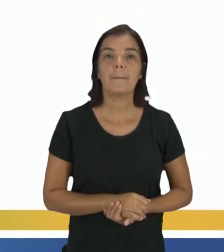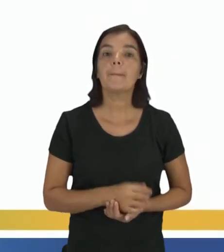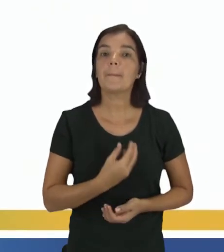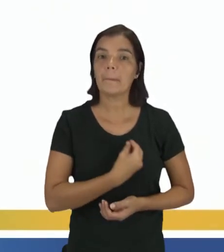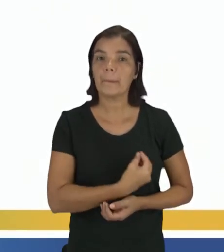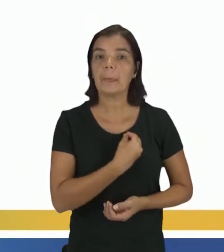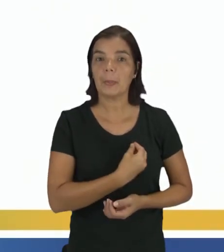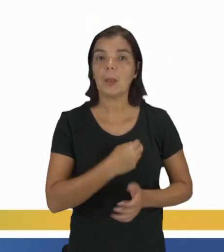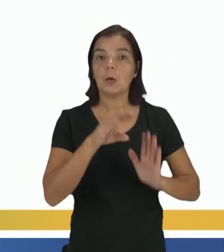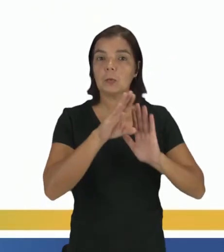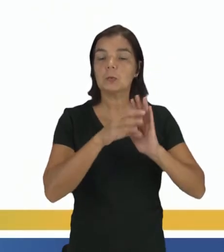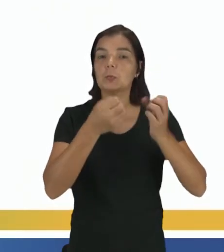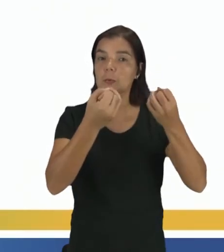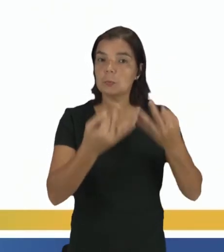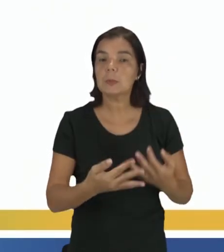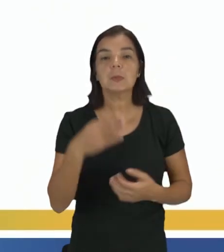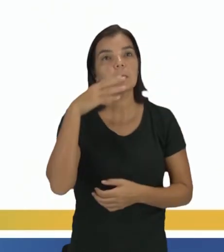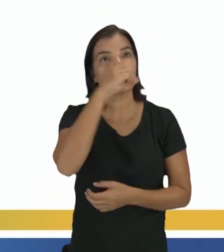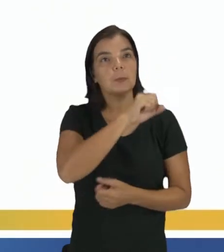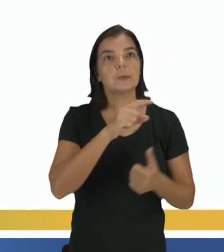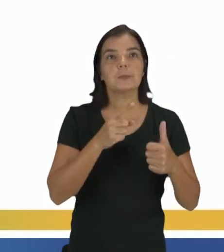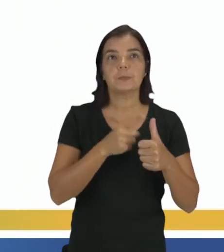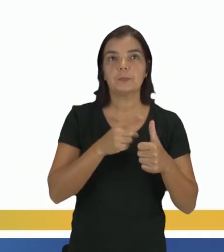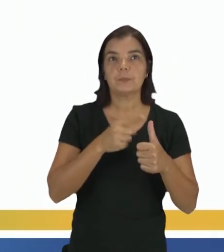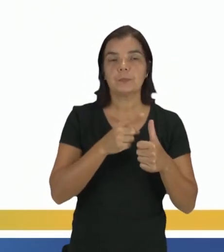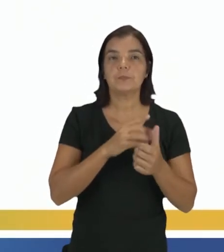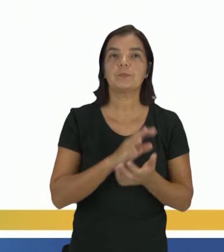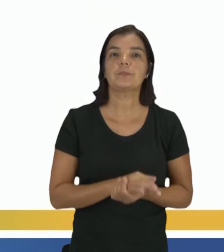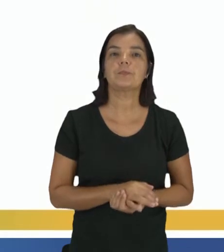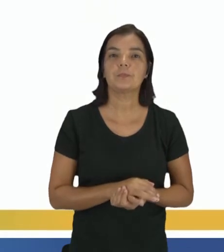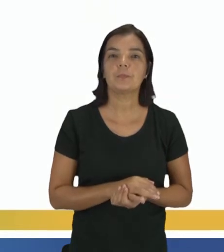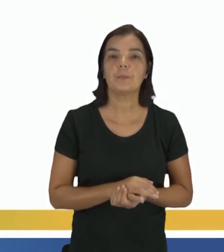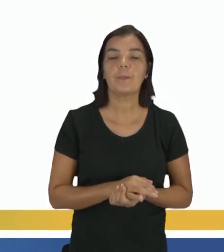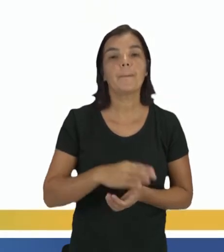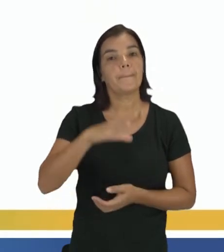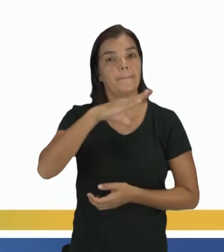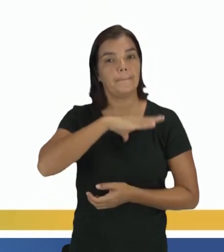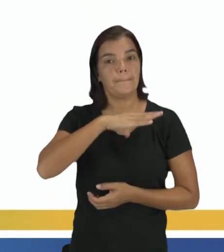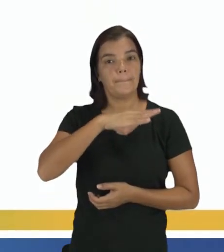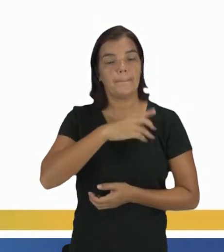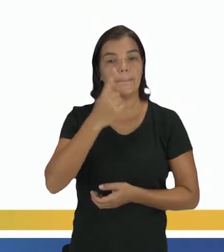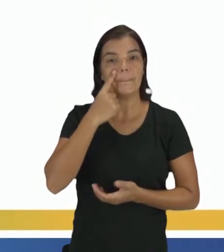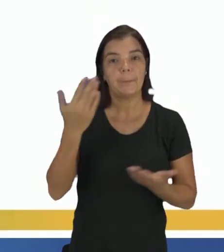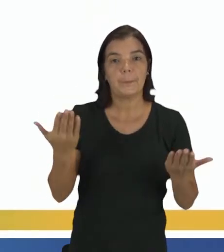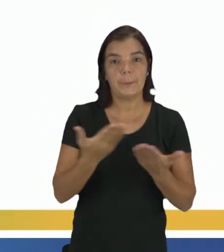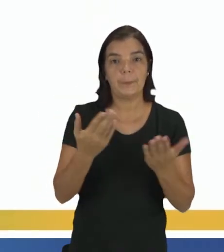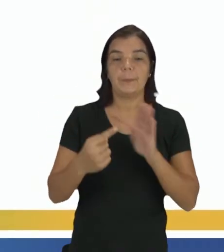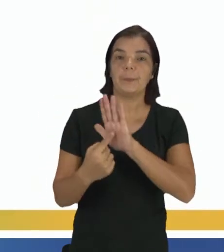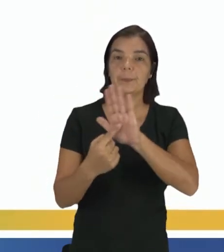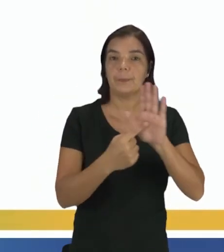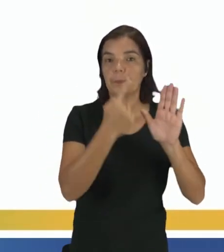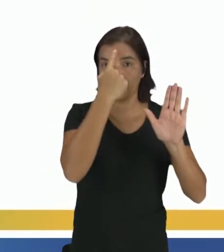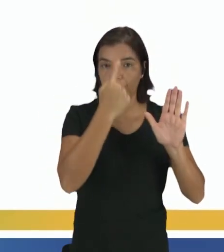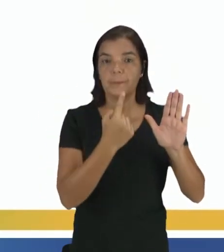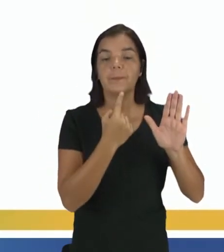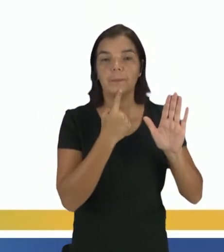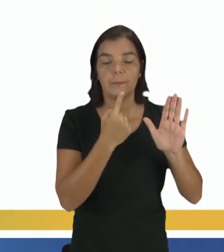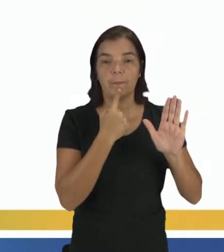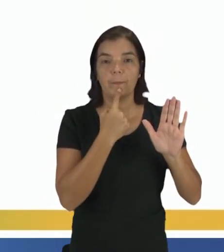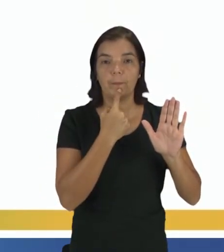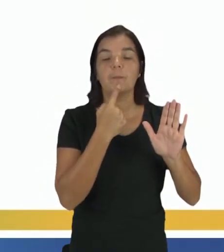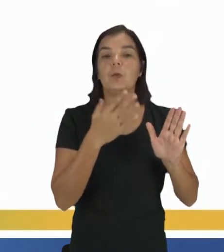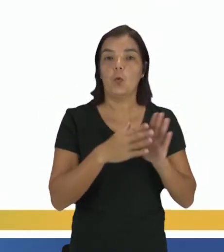Existem alguns conceitos rápidos para a gente falar sobre a urbanização que nós vamos ver agora como aparece na nossa imagem, né? Como